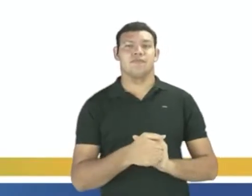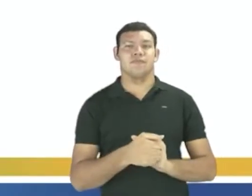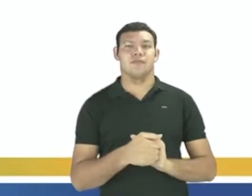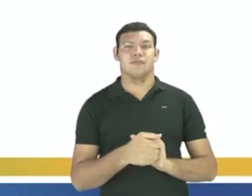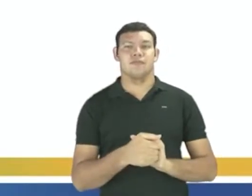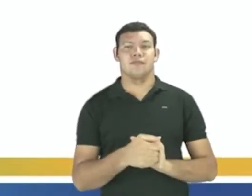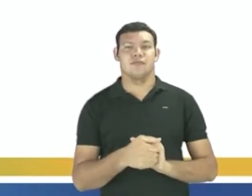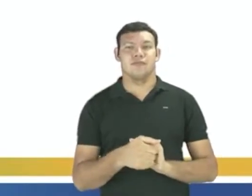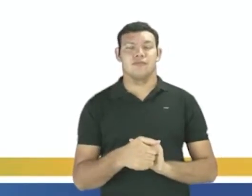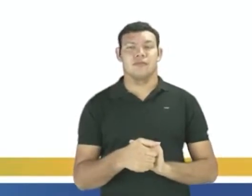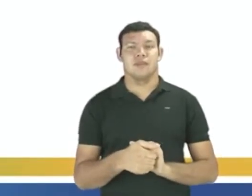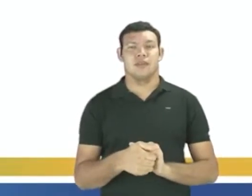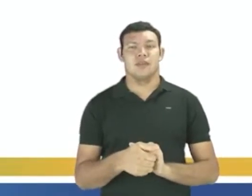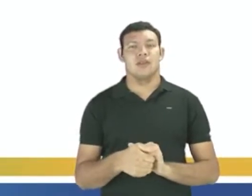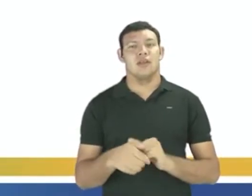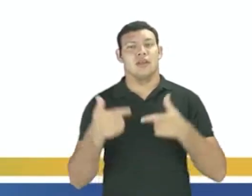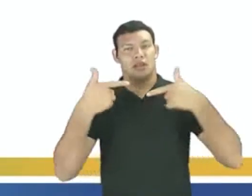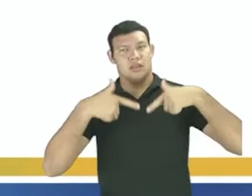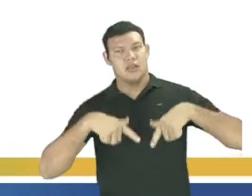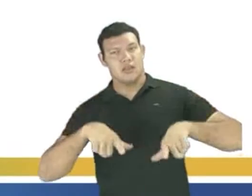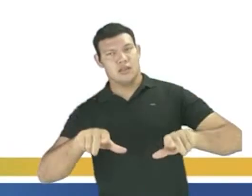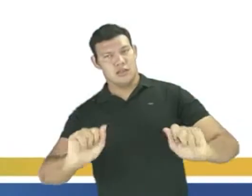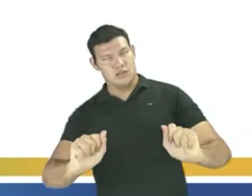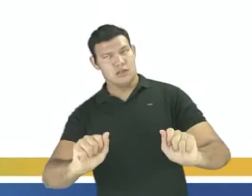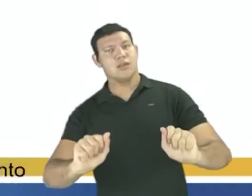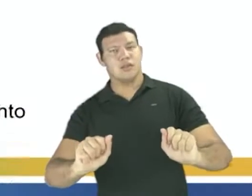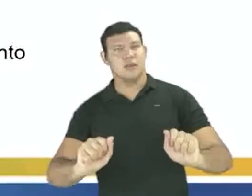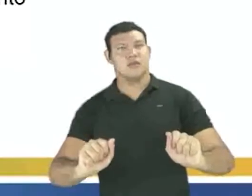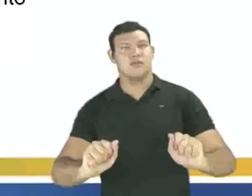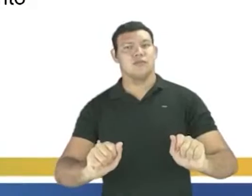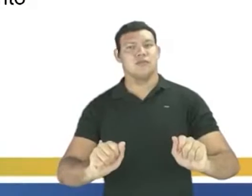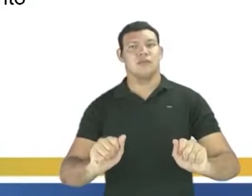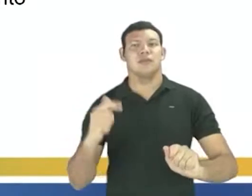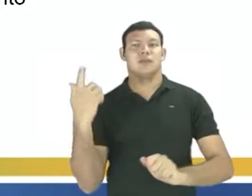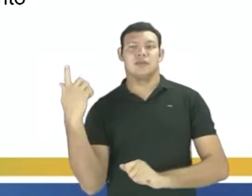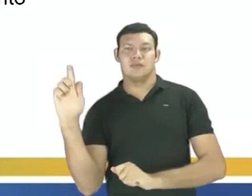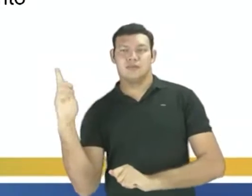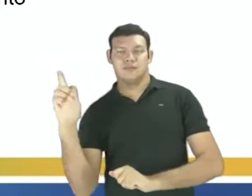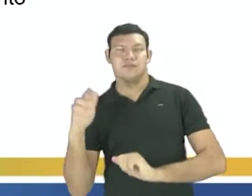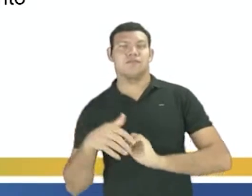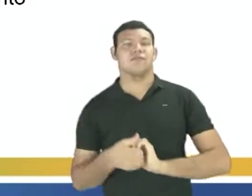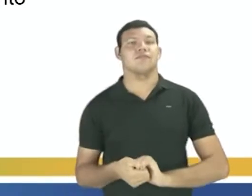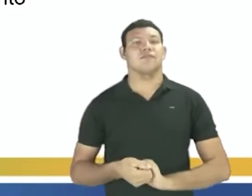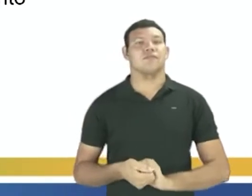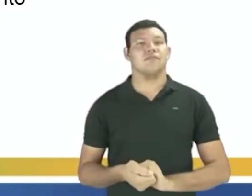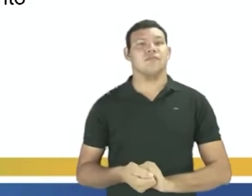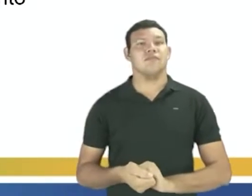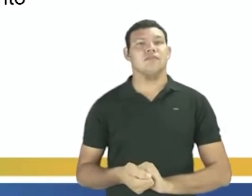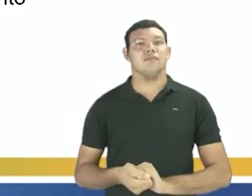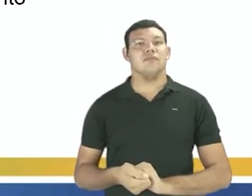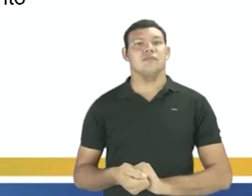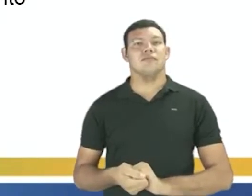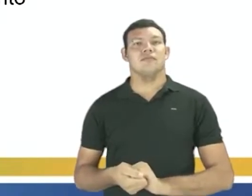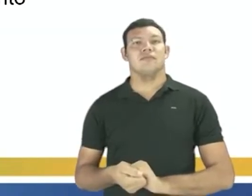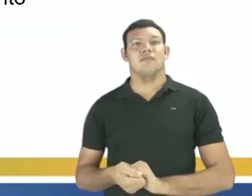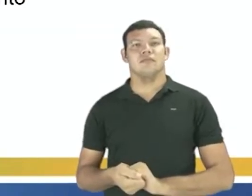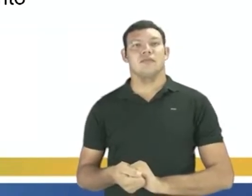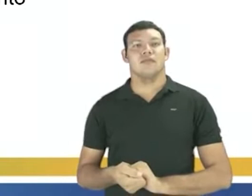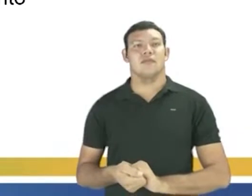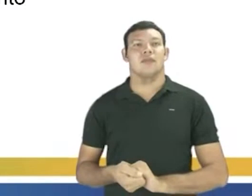na linguagem algébrica. Veja mais um exemplo. A equação do espaço do